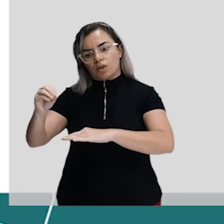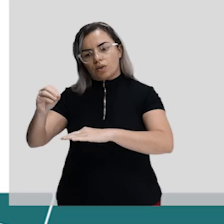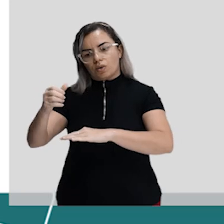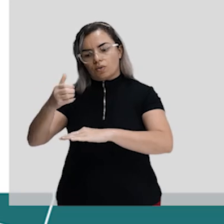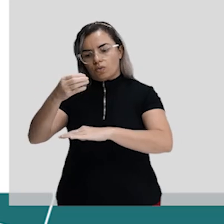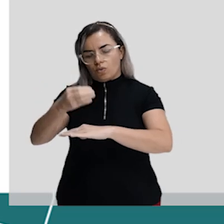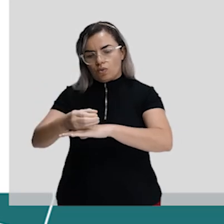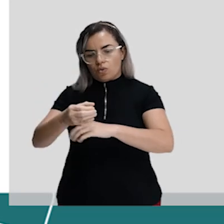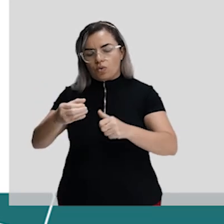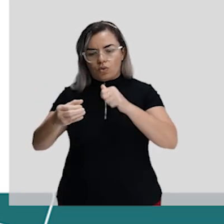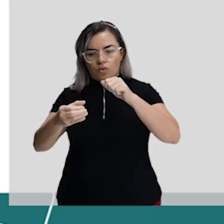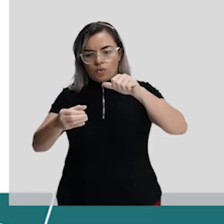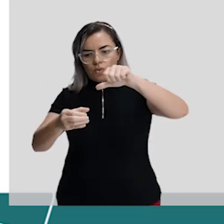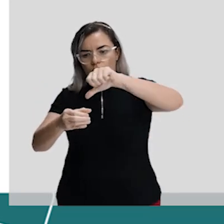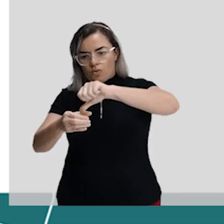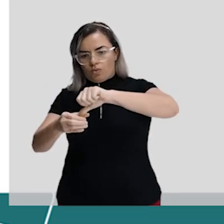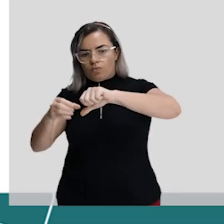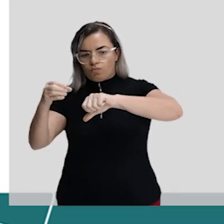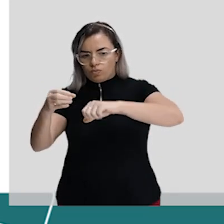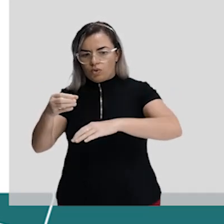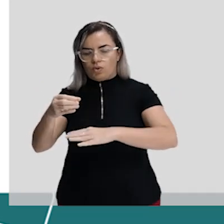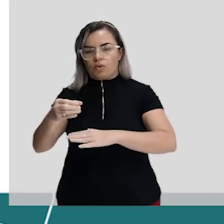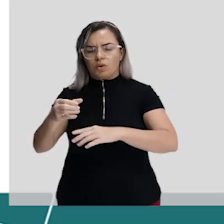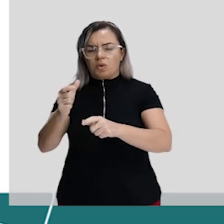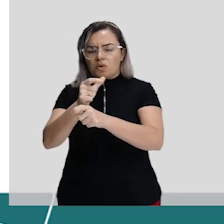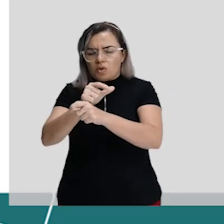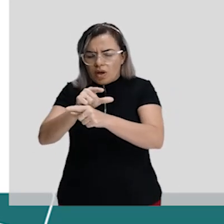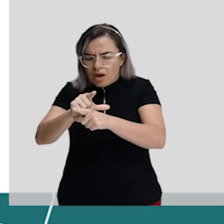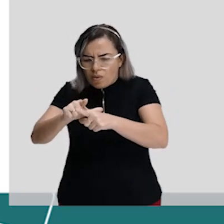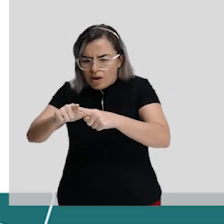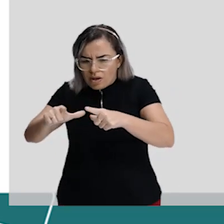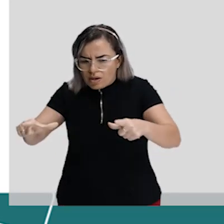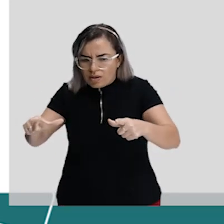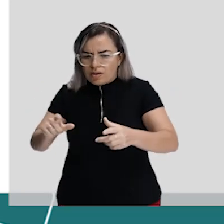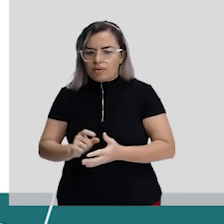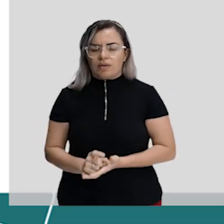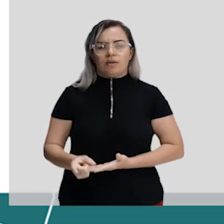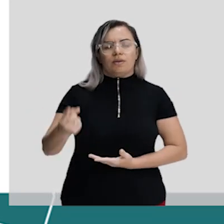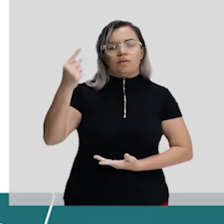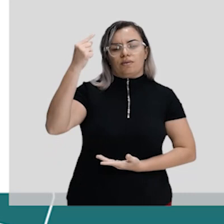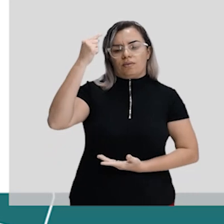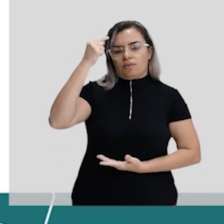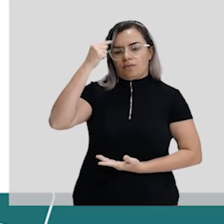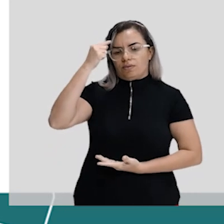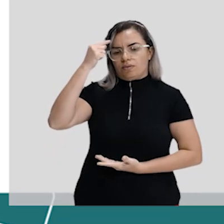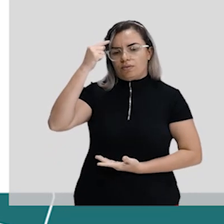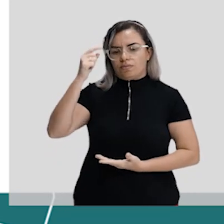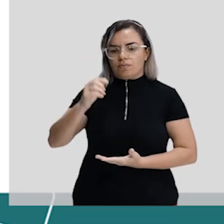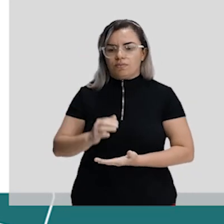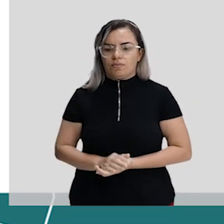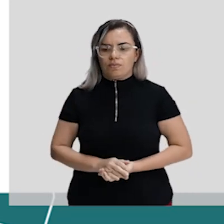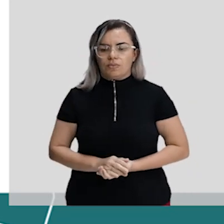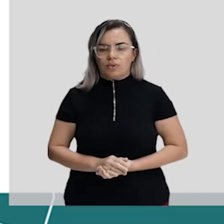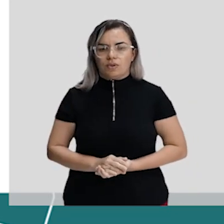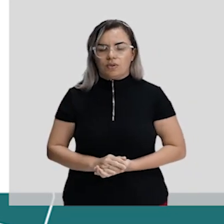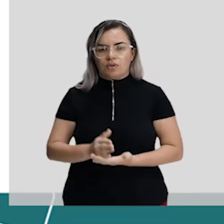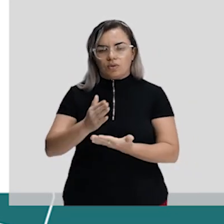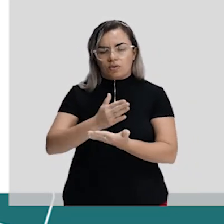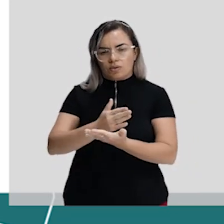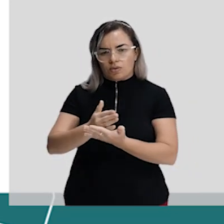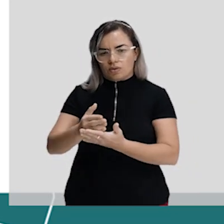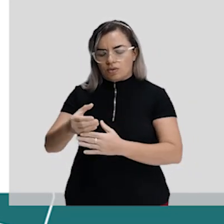Imagine a situação inicial de um